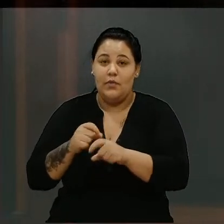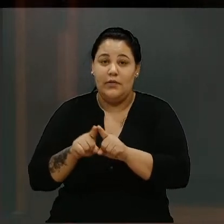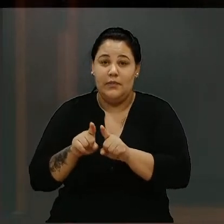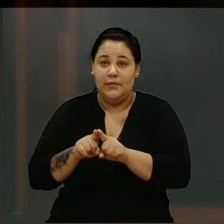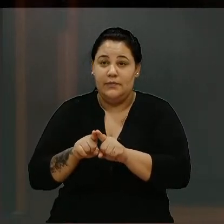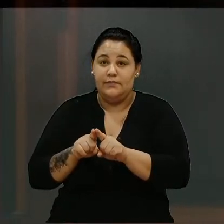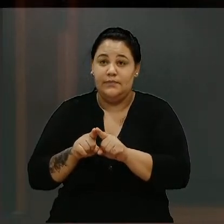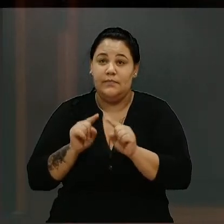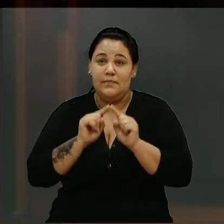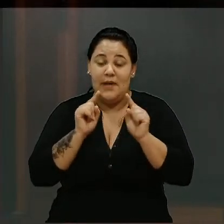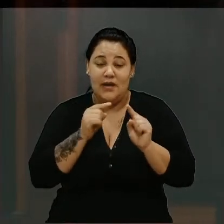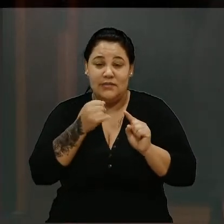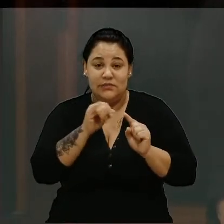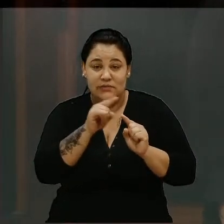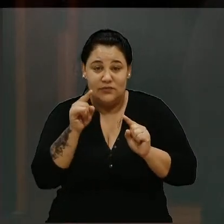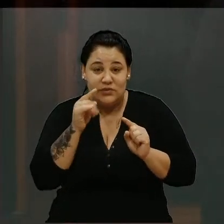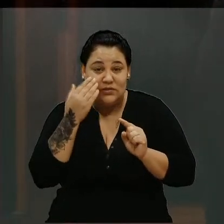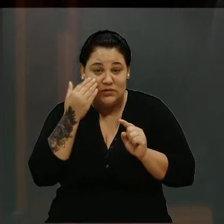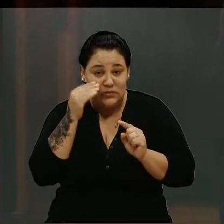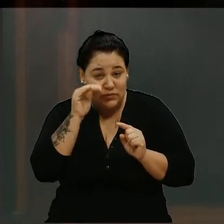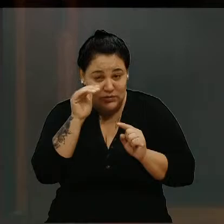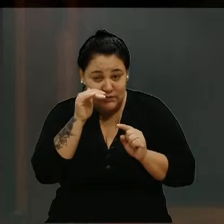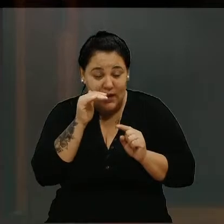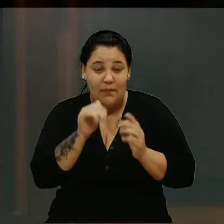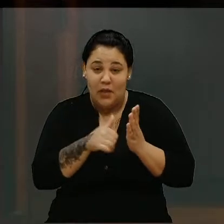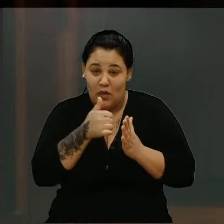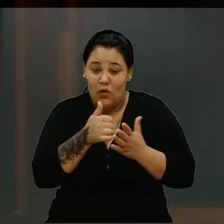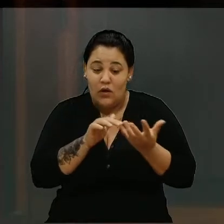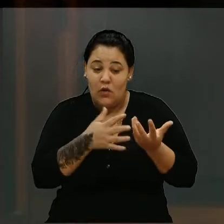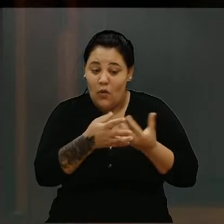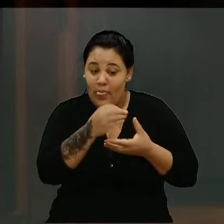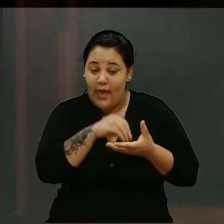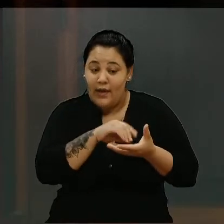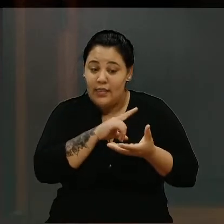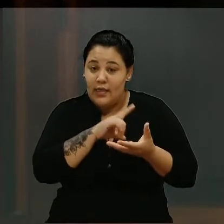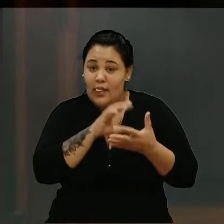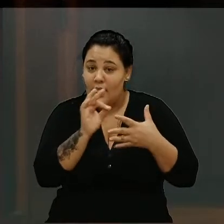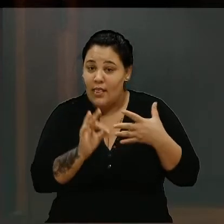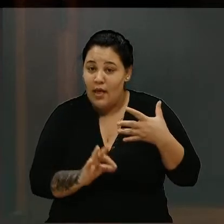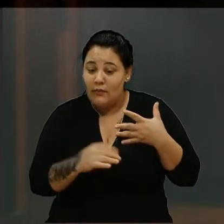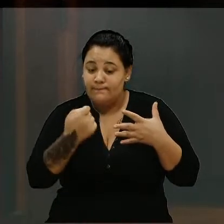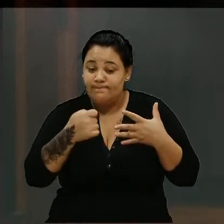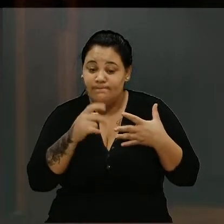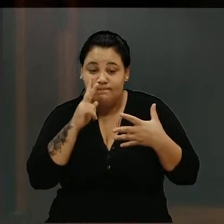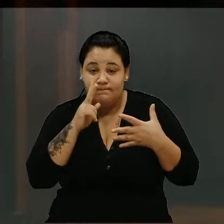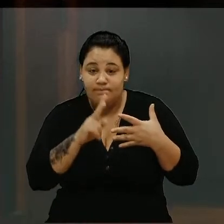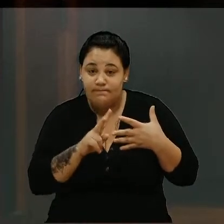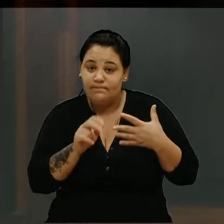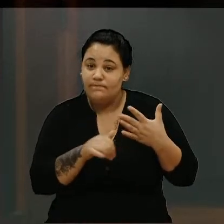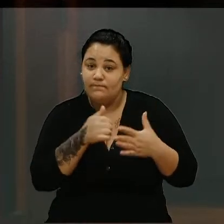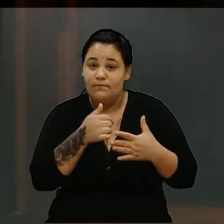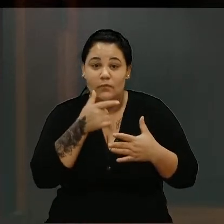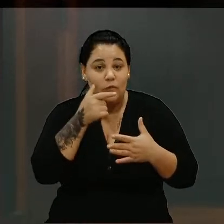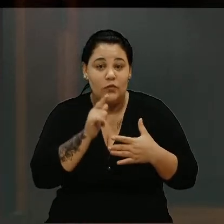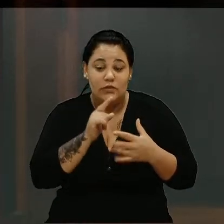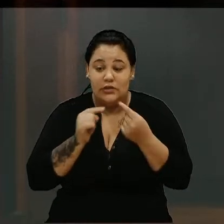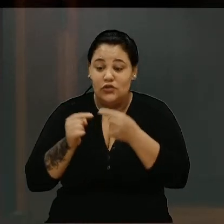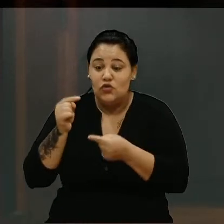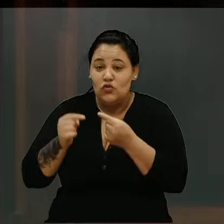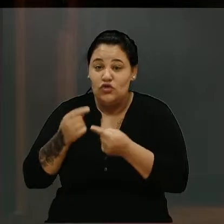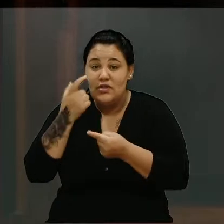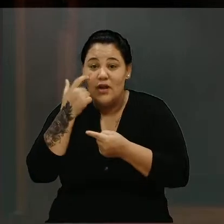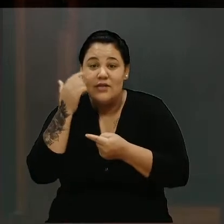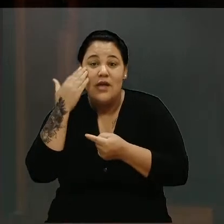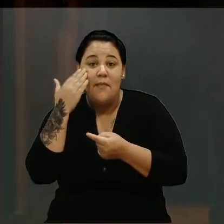sobre o funcionamento, tem algumas questões no funcionamento dela que nós precisamos olhar para que a gente possa discutir e apontar